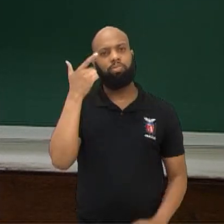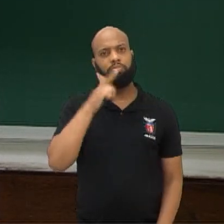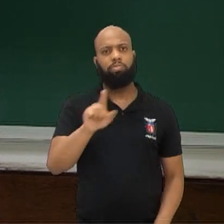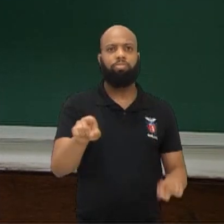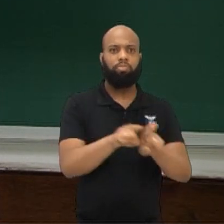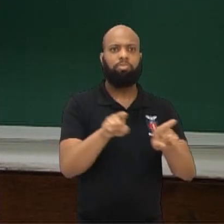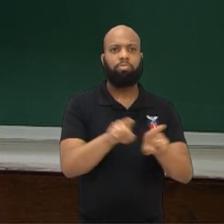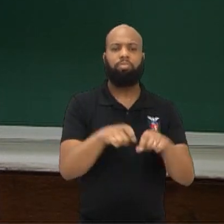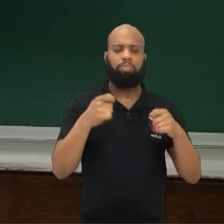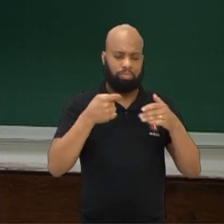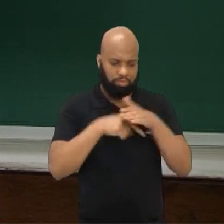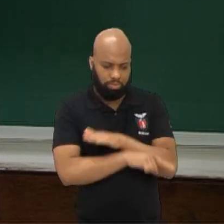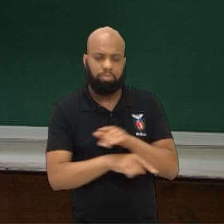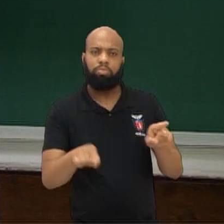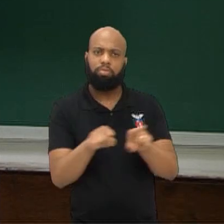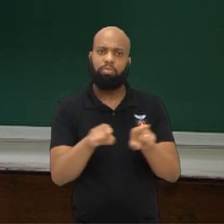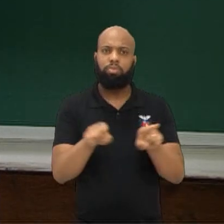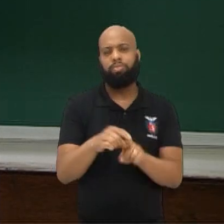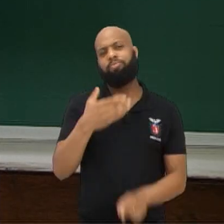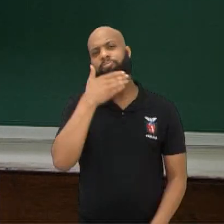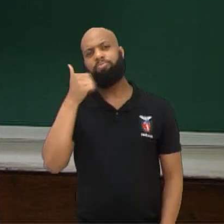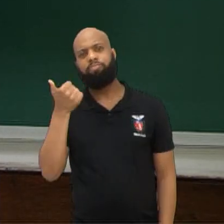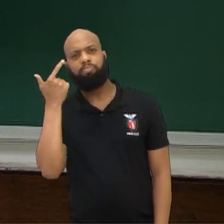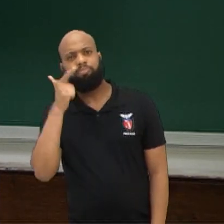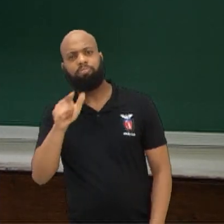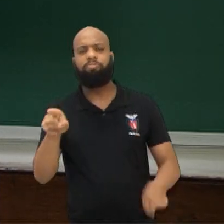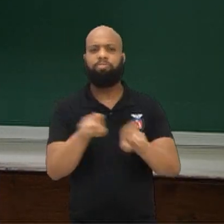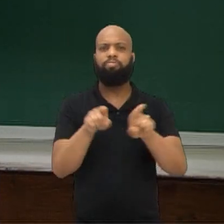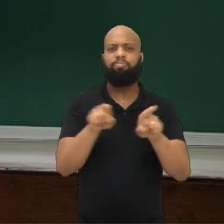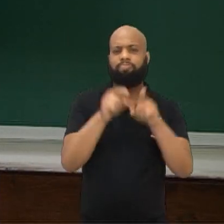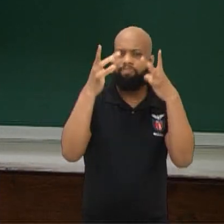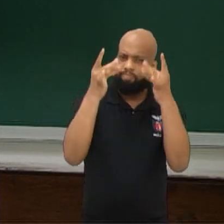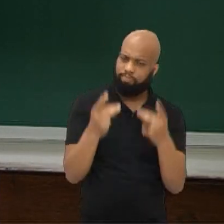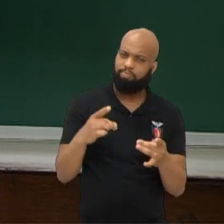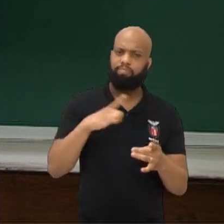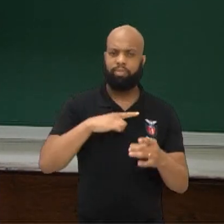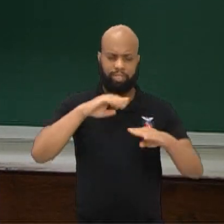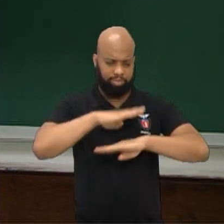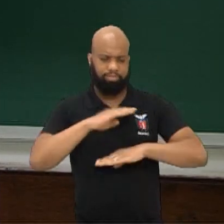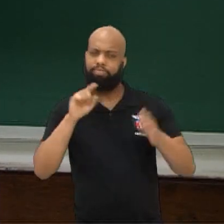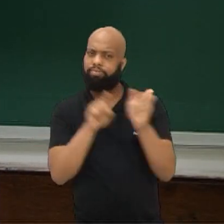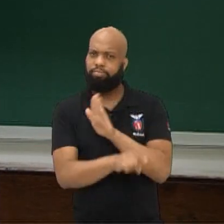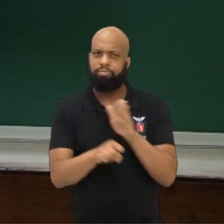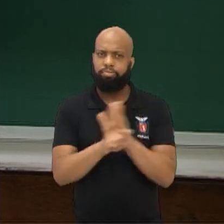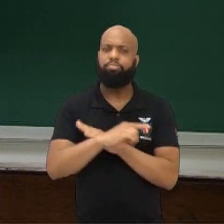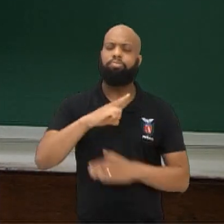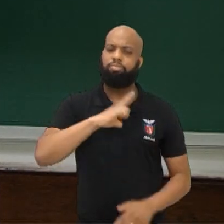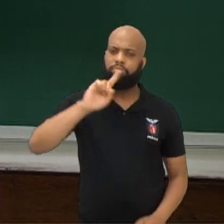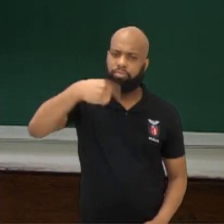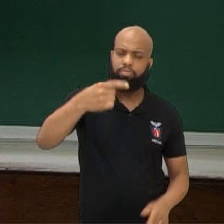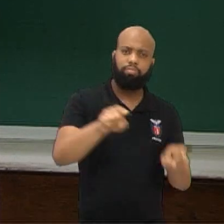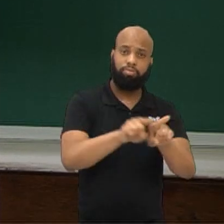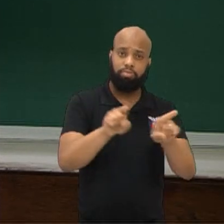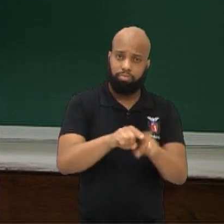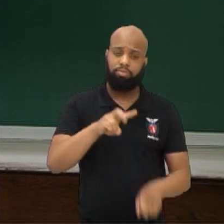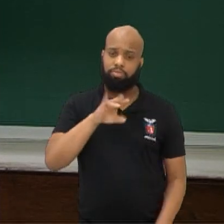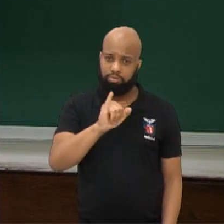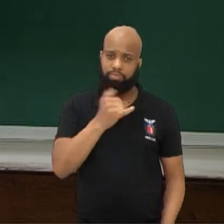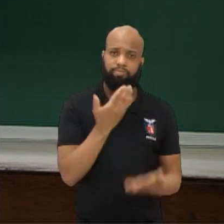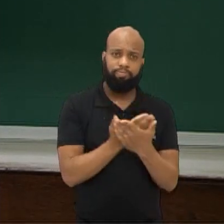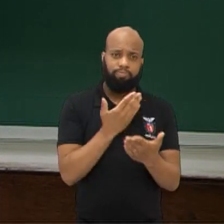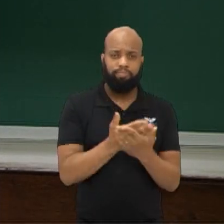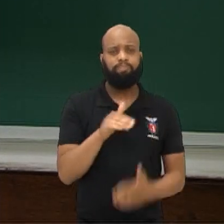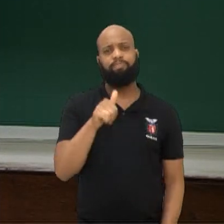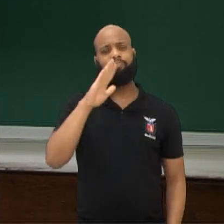gente ter um aprofundamento melhor, com mais situações, problemas, com mais situações que a gente